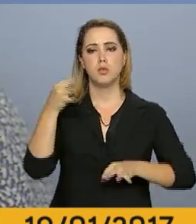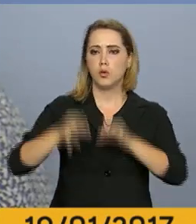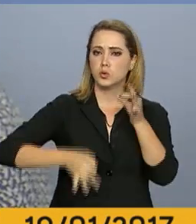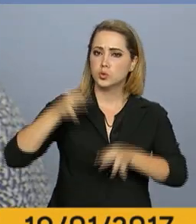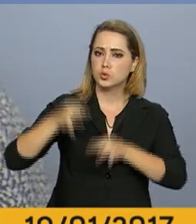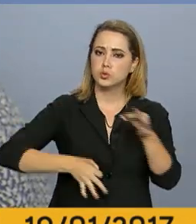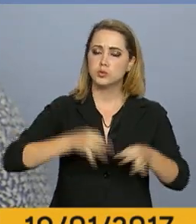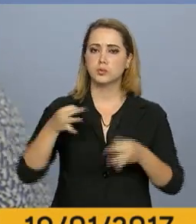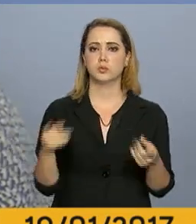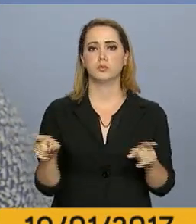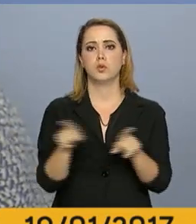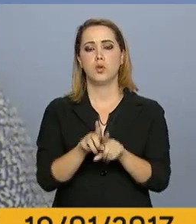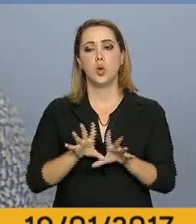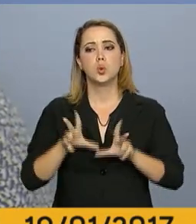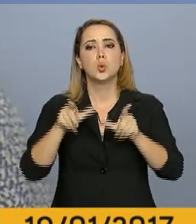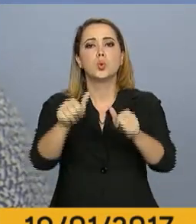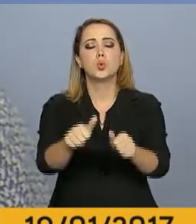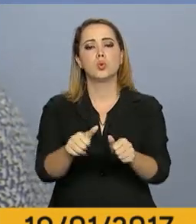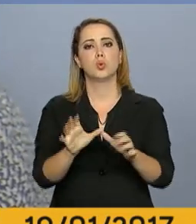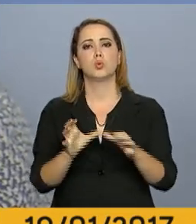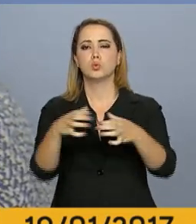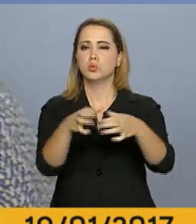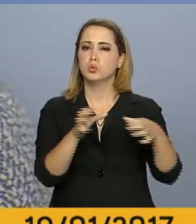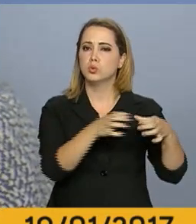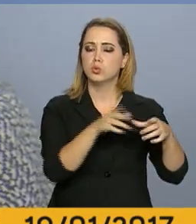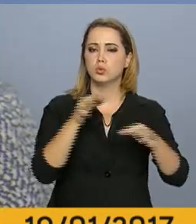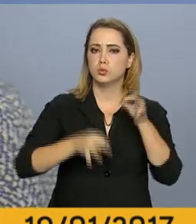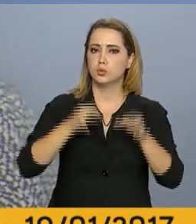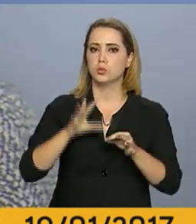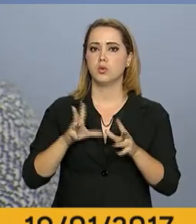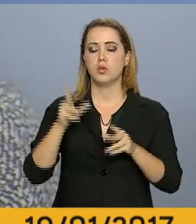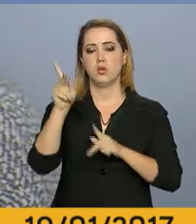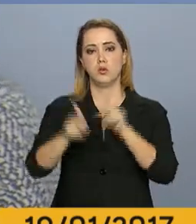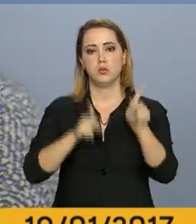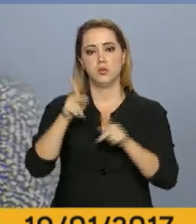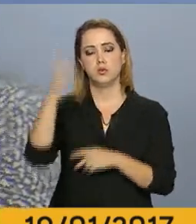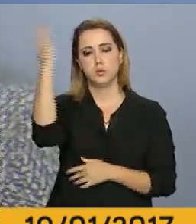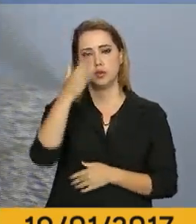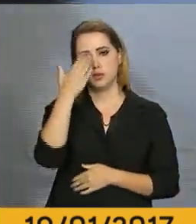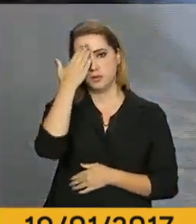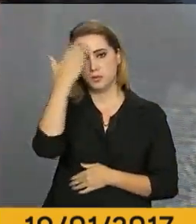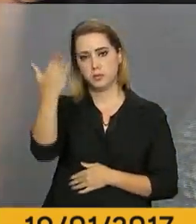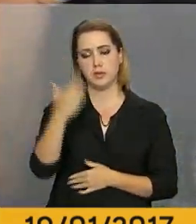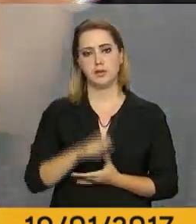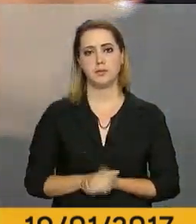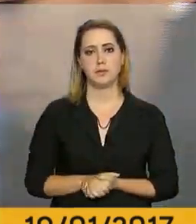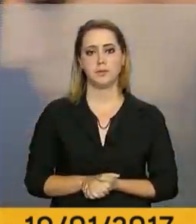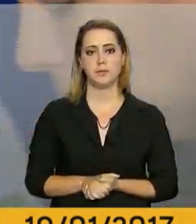jurídica, aos tribunais e ao povo brasileiro. Muito obrigado.